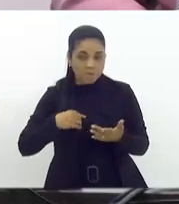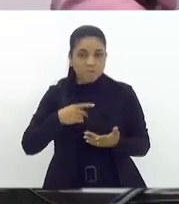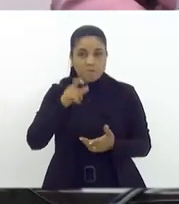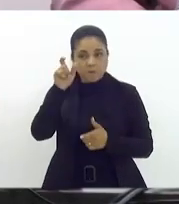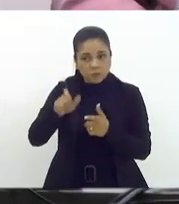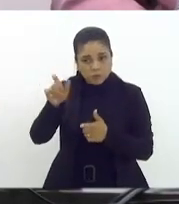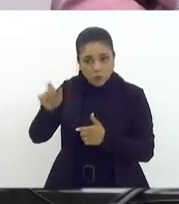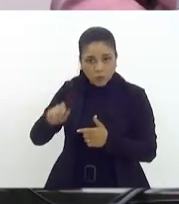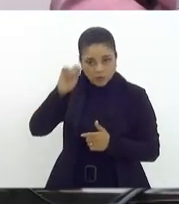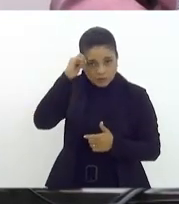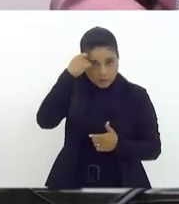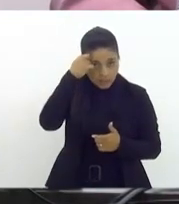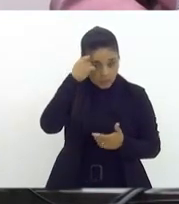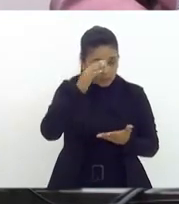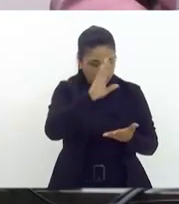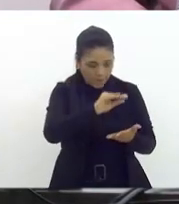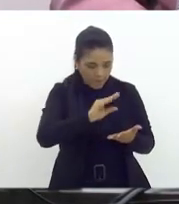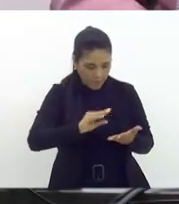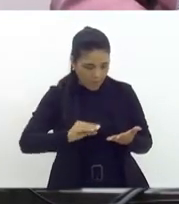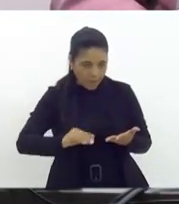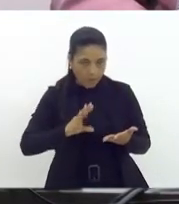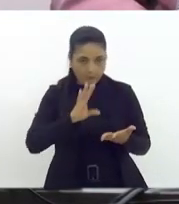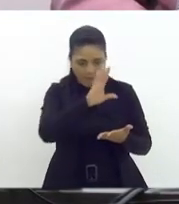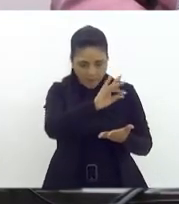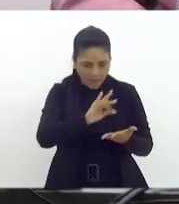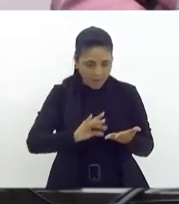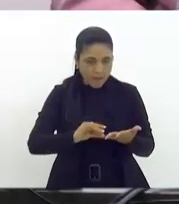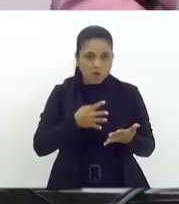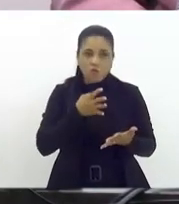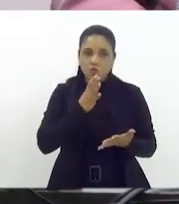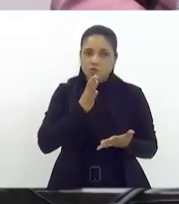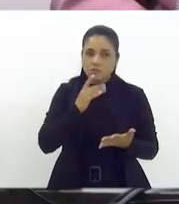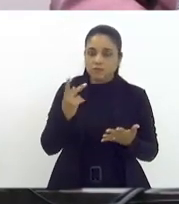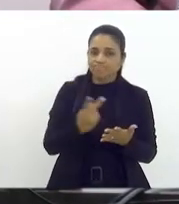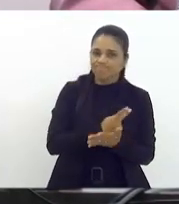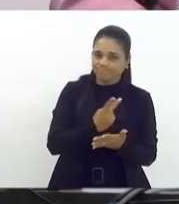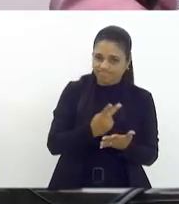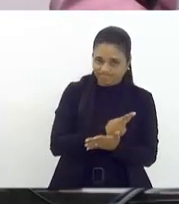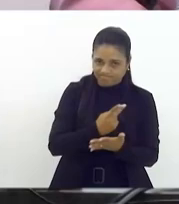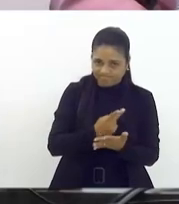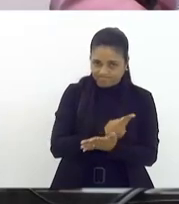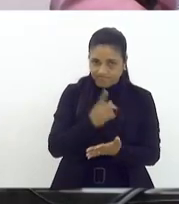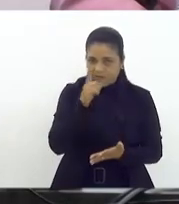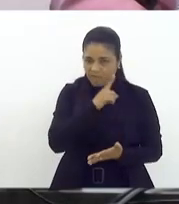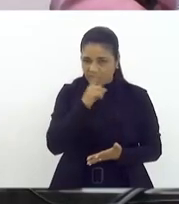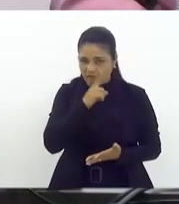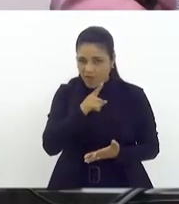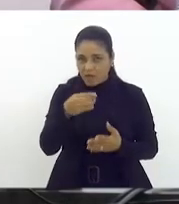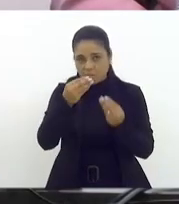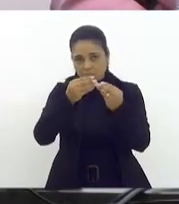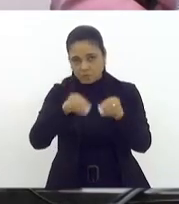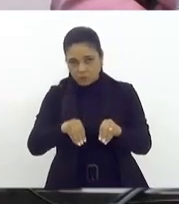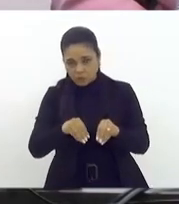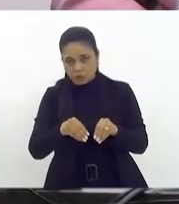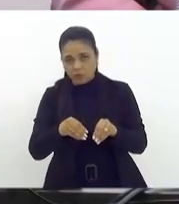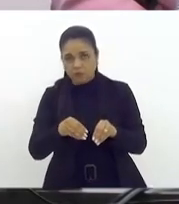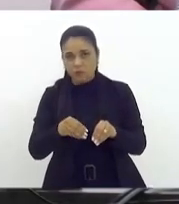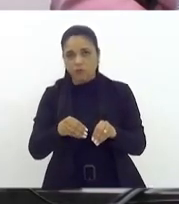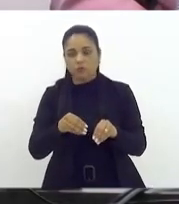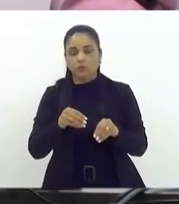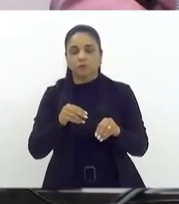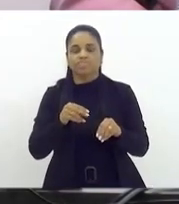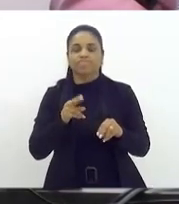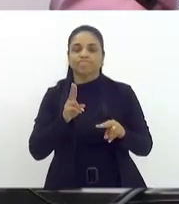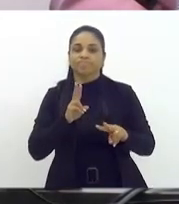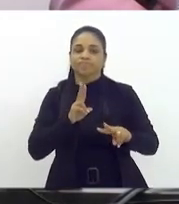numa situação em que elas sejam reconhecidas erroneamente acabam tendo prejuízos que se refere a privação